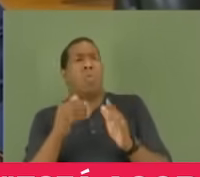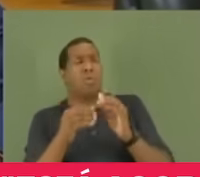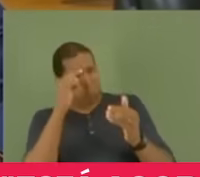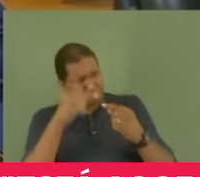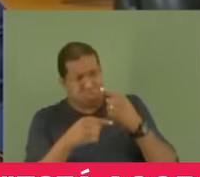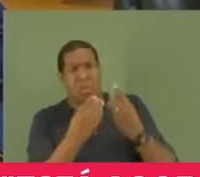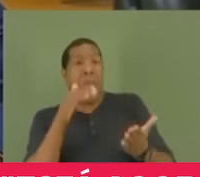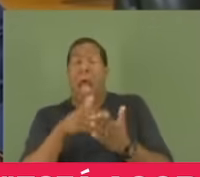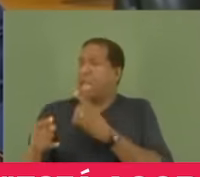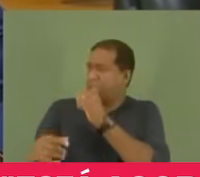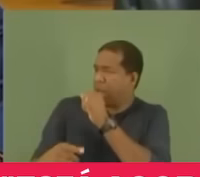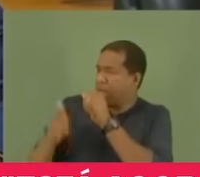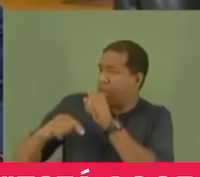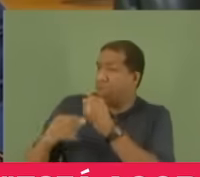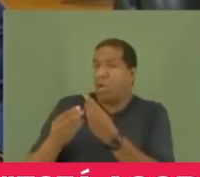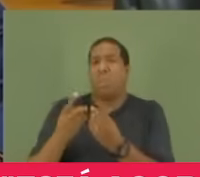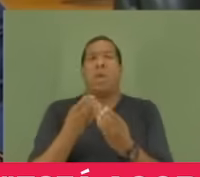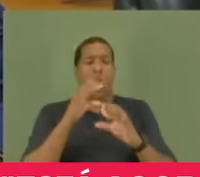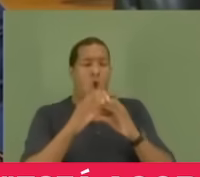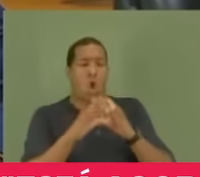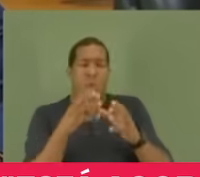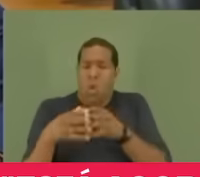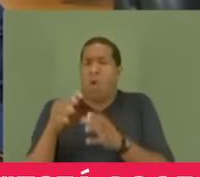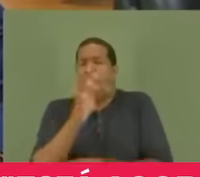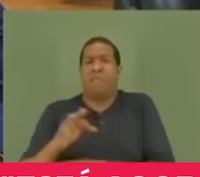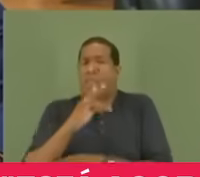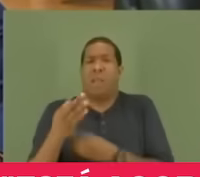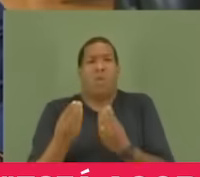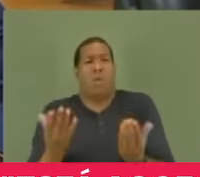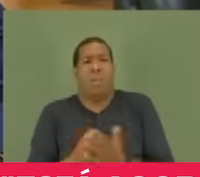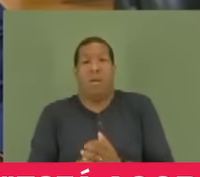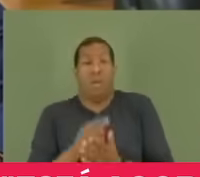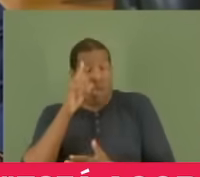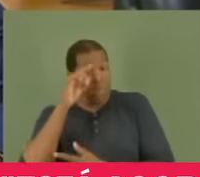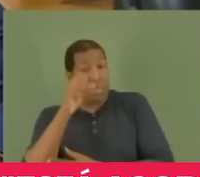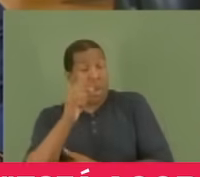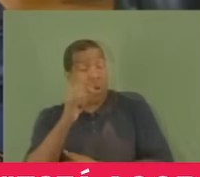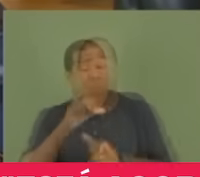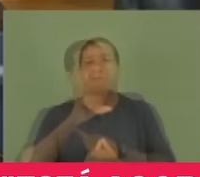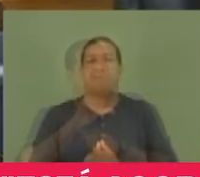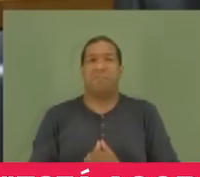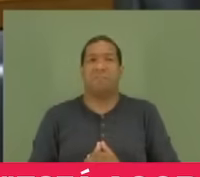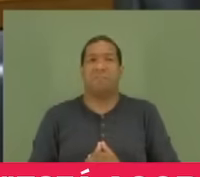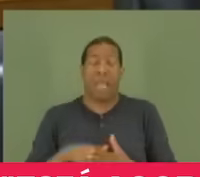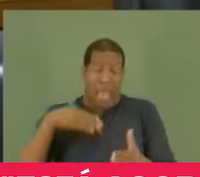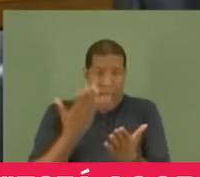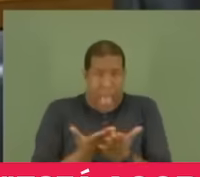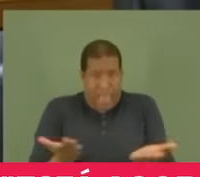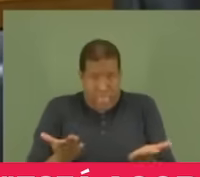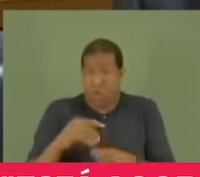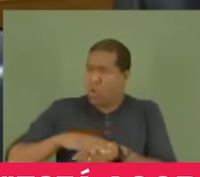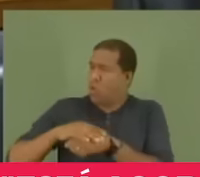até o sábado ele estava previsto, era comunicado aos órgãos federais, inclusive. E no dia 8, muda do nada. Até aqui, o